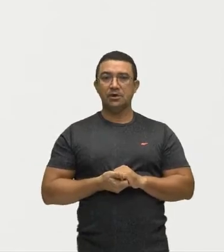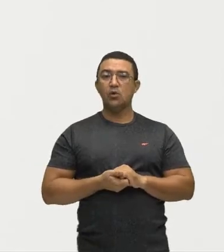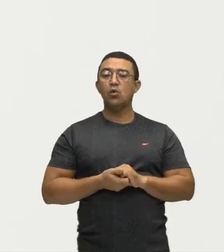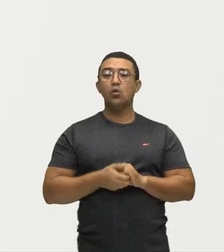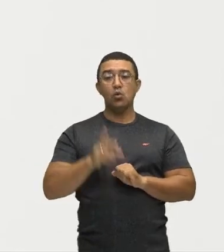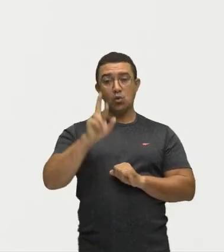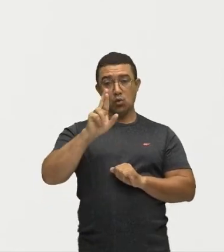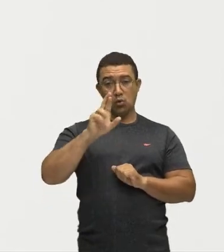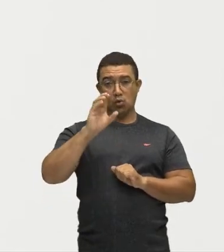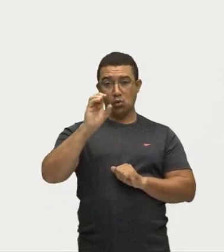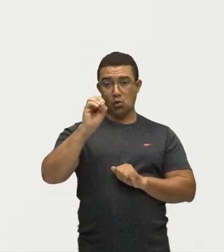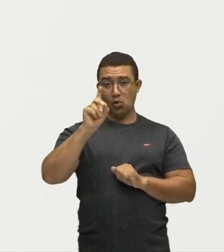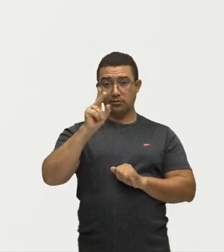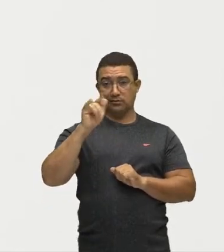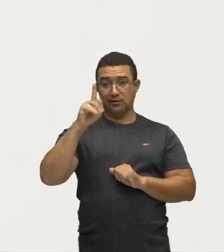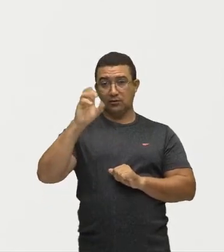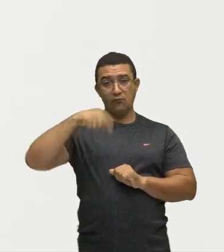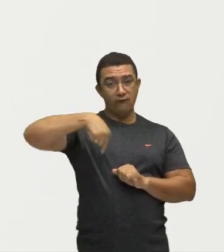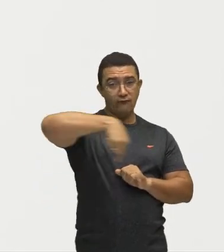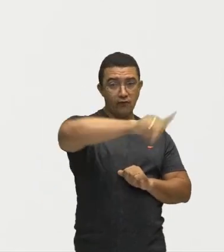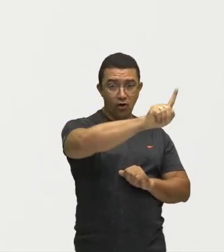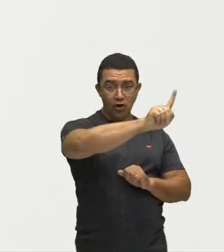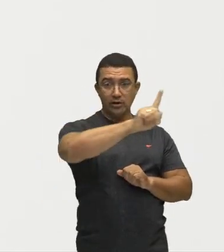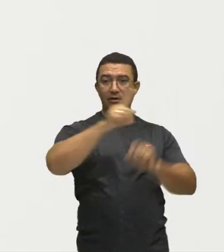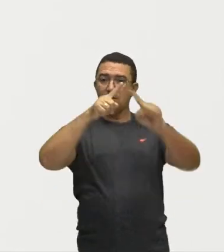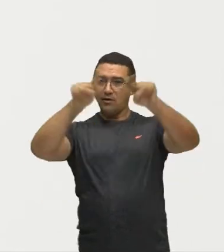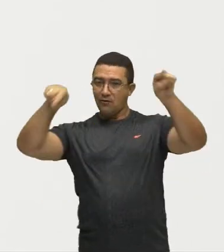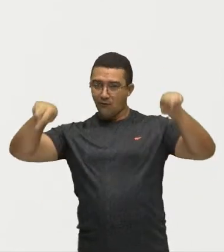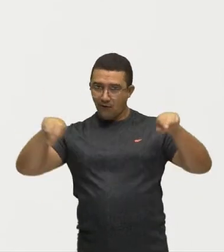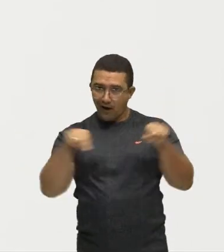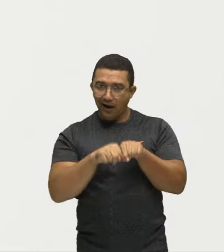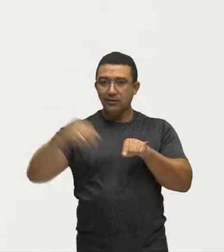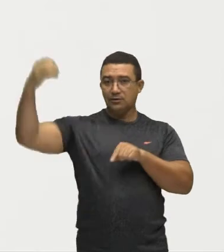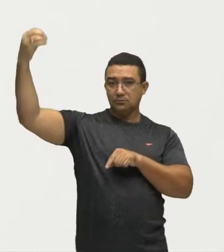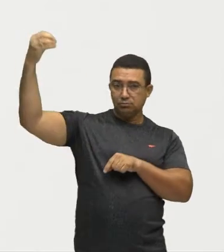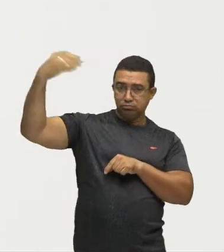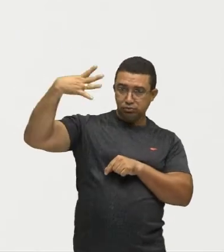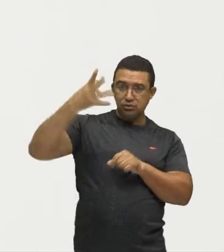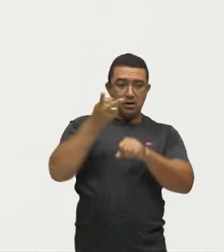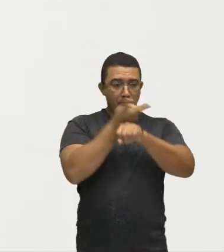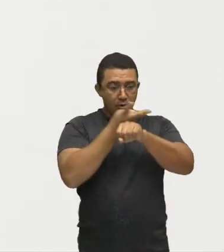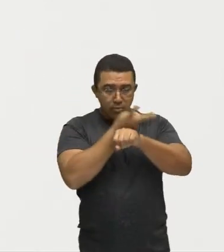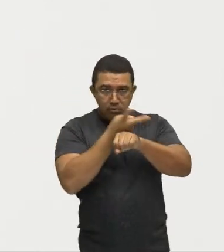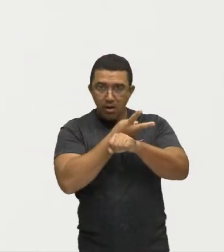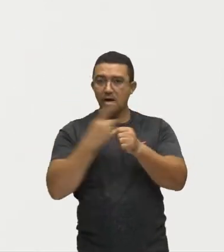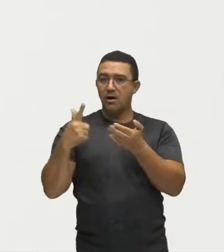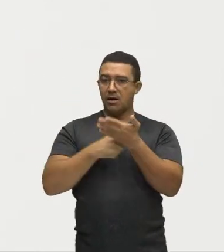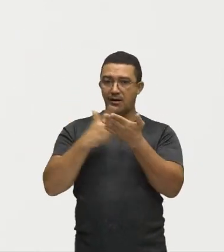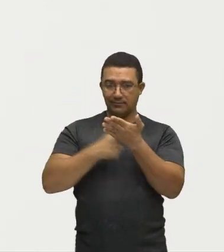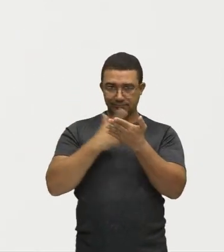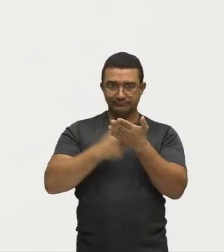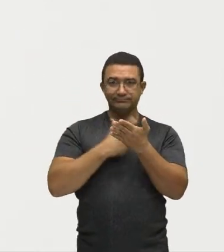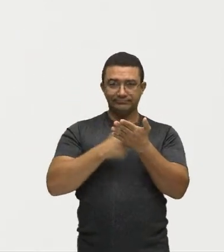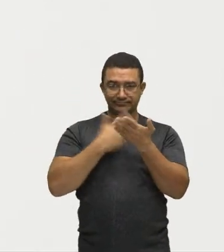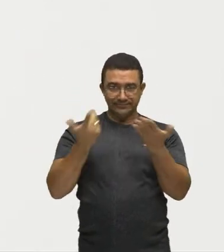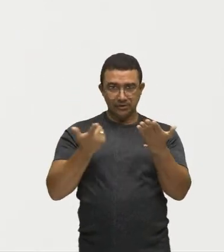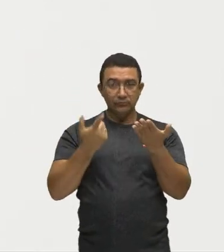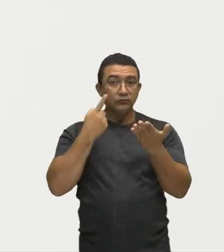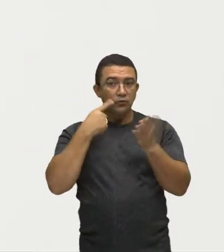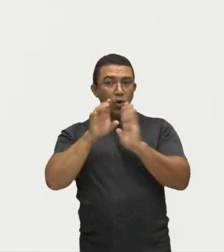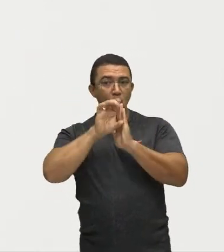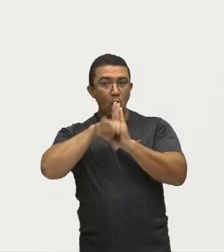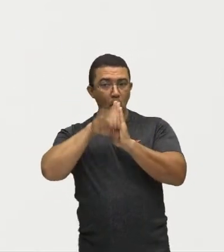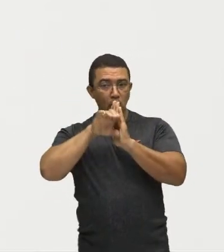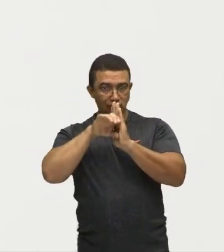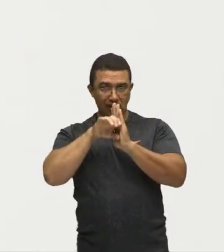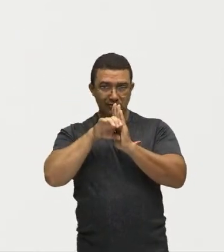3 orações, período composto. Tá ali, olha, tá aqui, tá claro aqui, ó, o conceito formado por